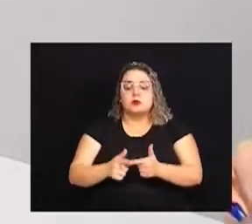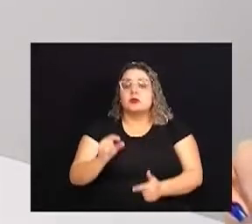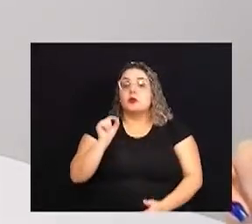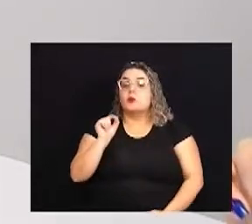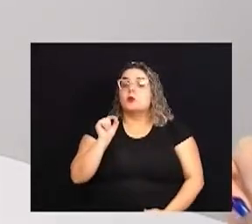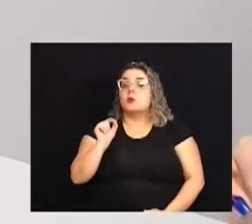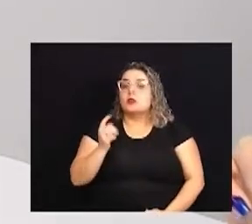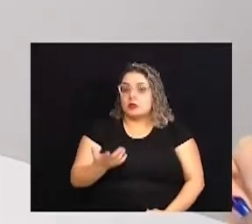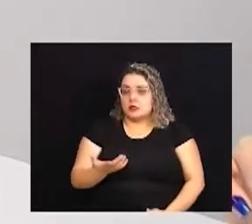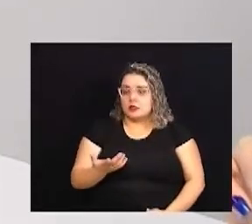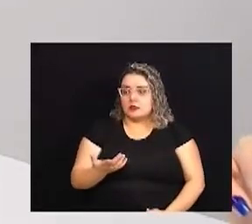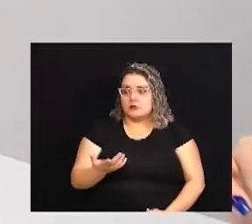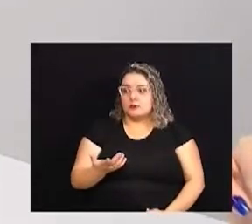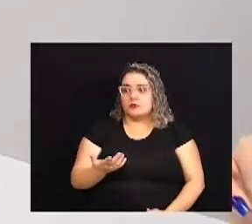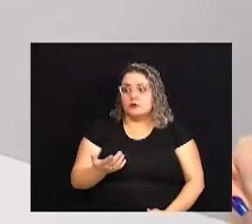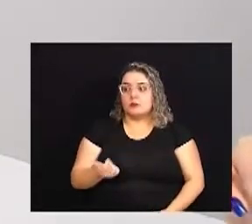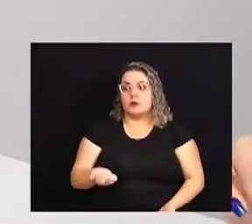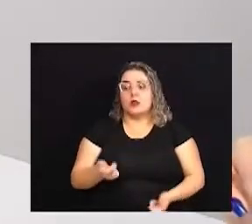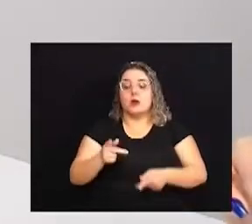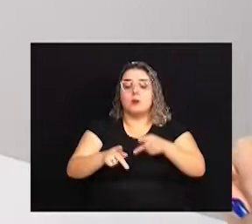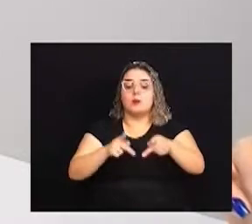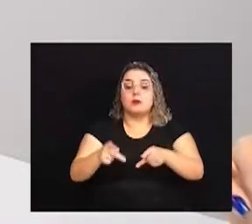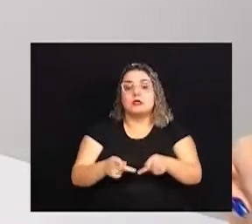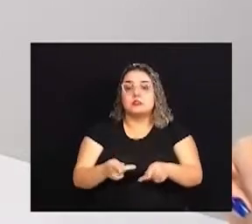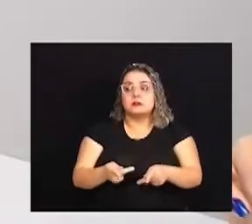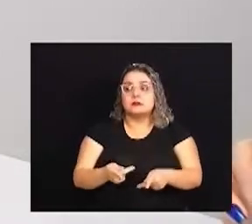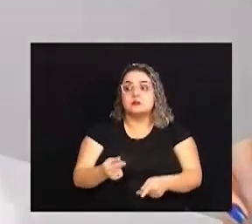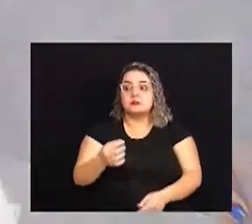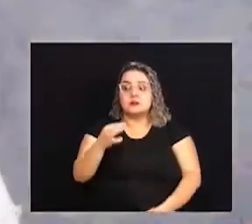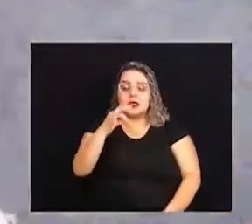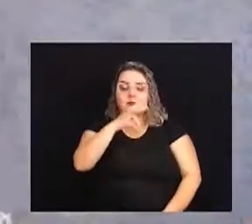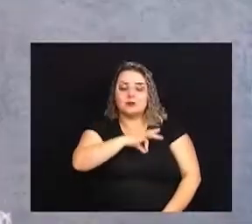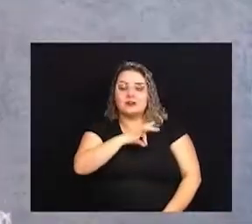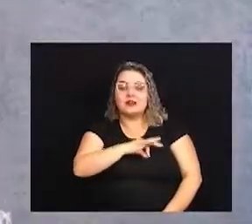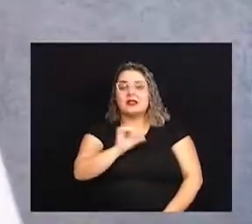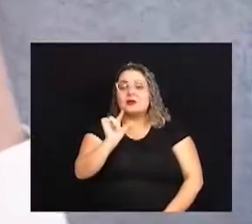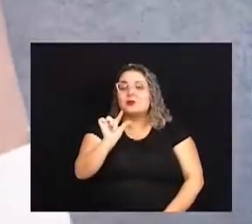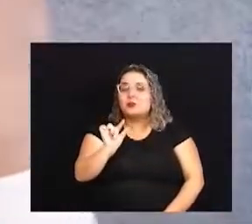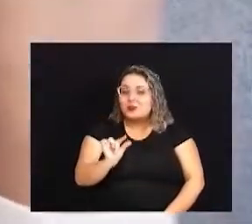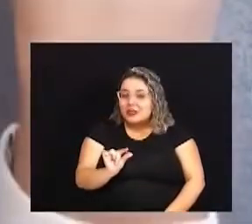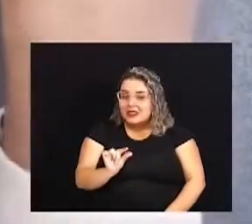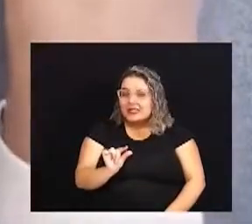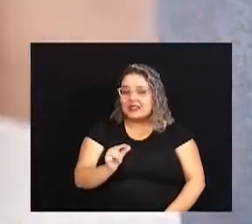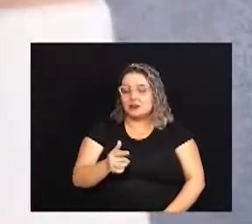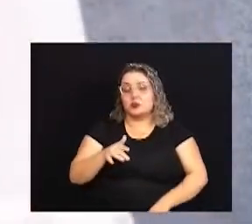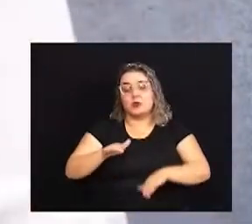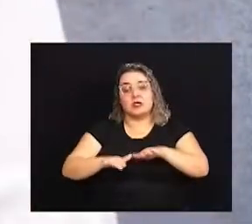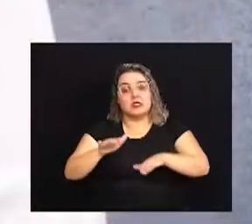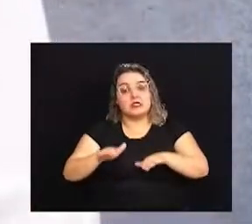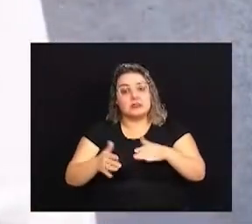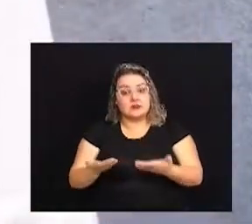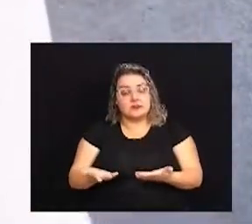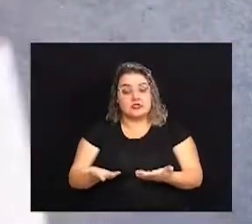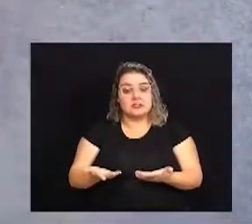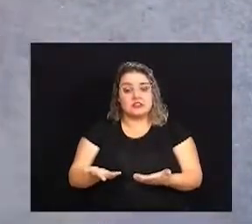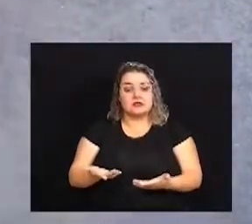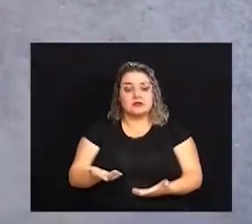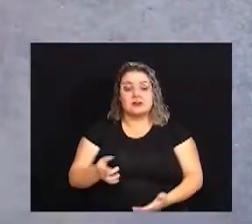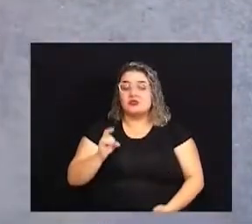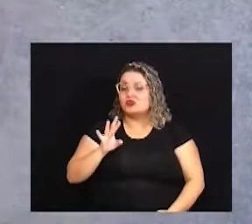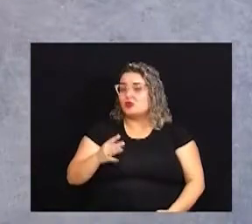que uma grande parte da população tem uma renda muito baixa. É uma renda que muitas vezes dá